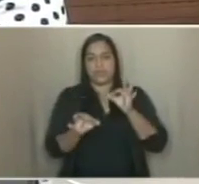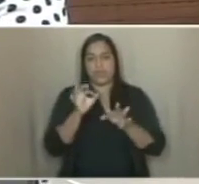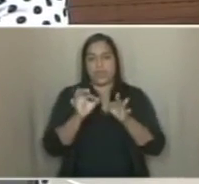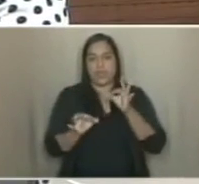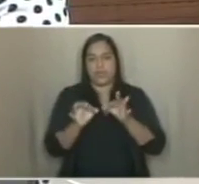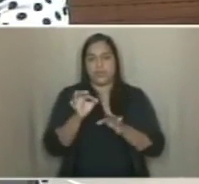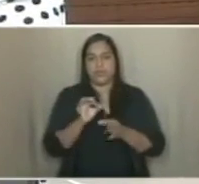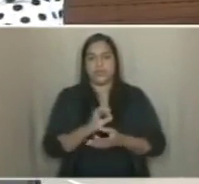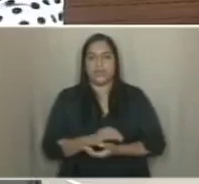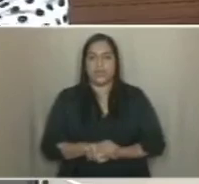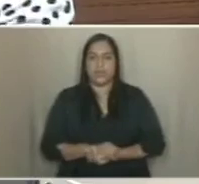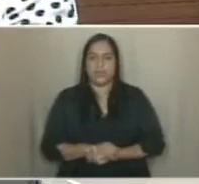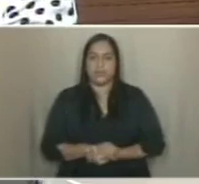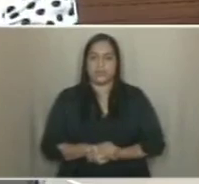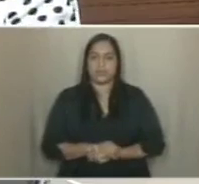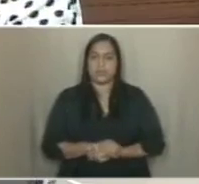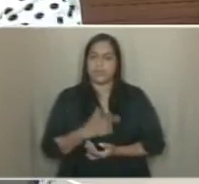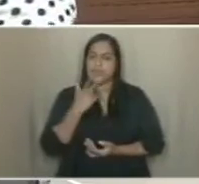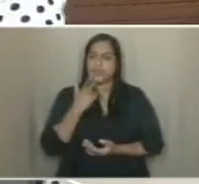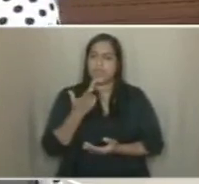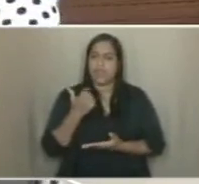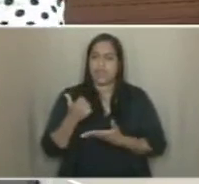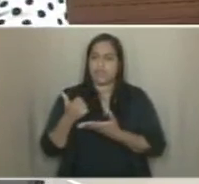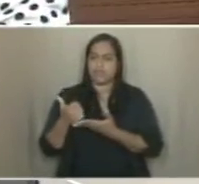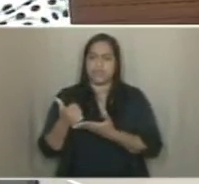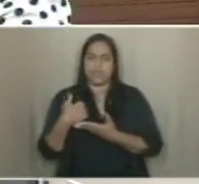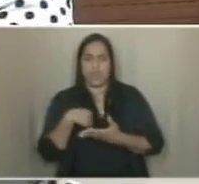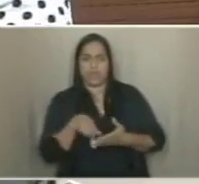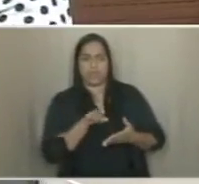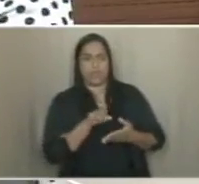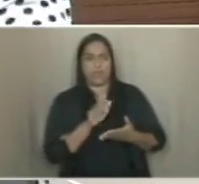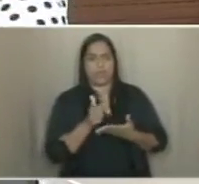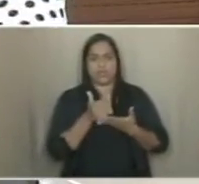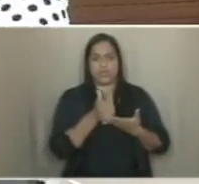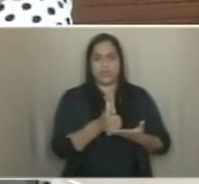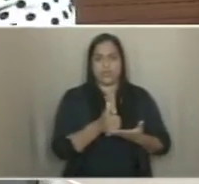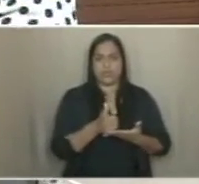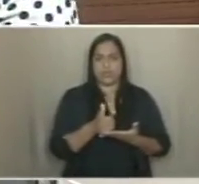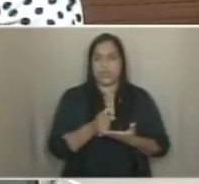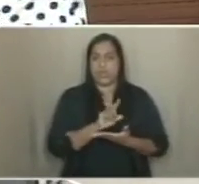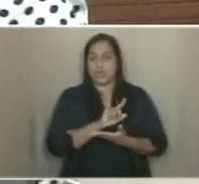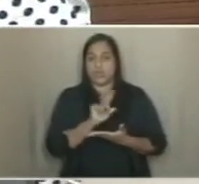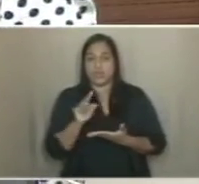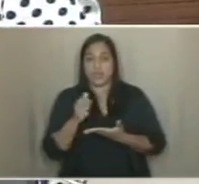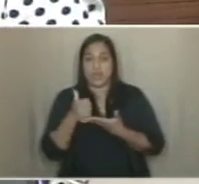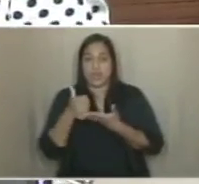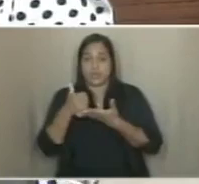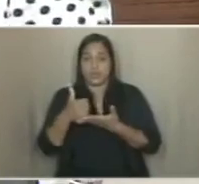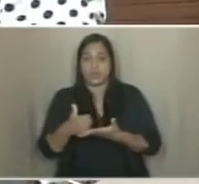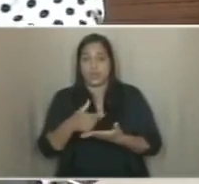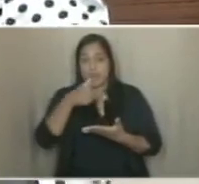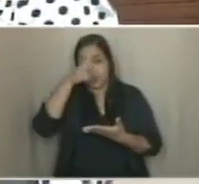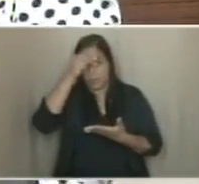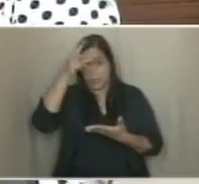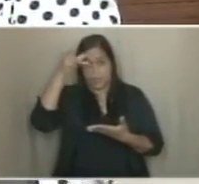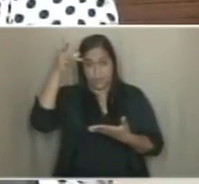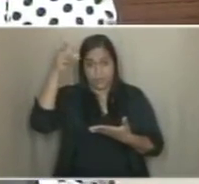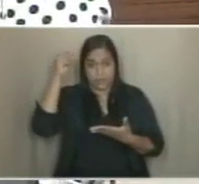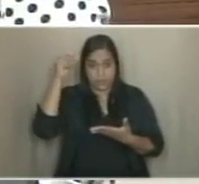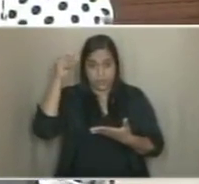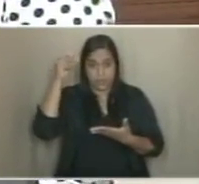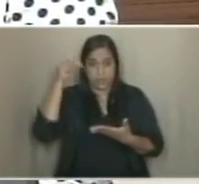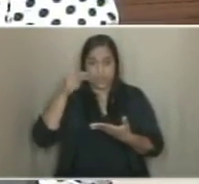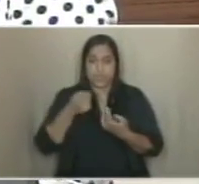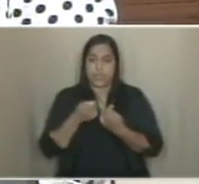estamos aqui para dizer quem ajuda ou quem não ajuda ajuda isso não é ajuda o que a prefeitura está